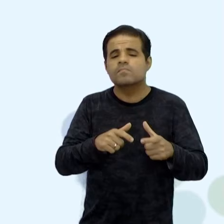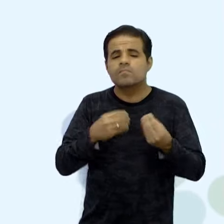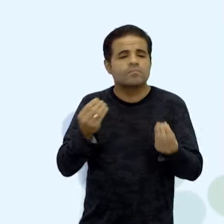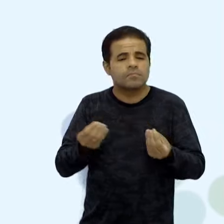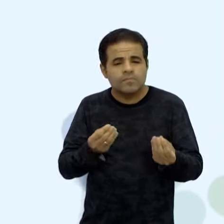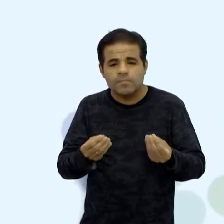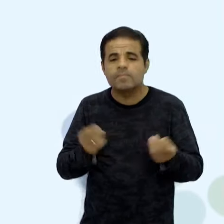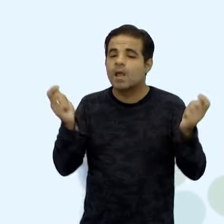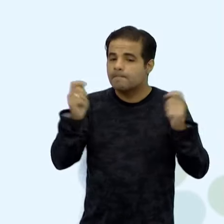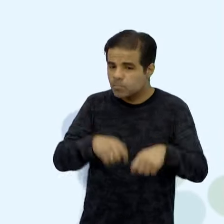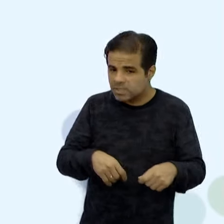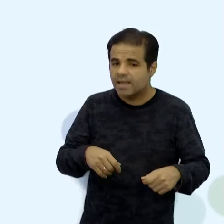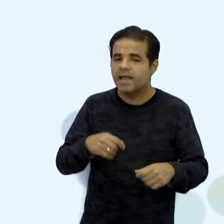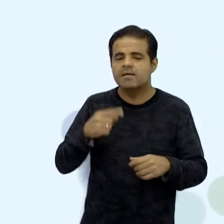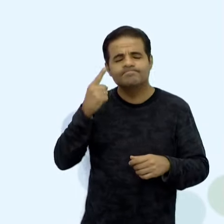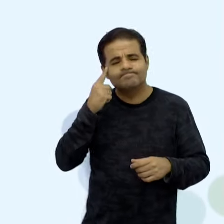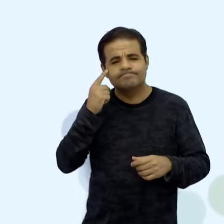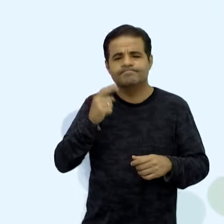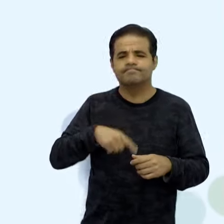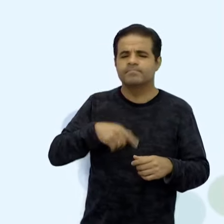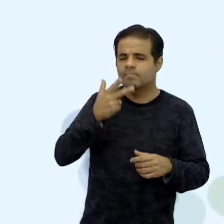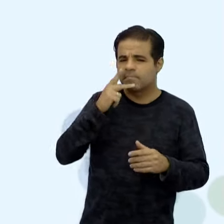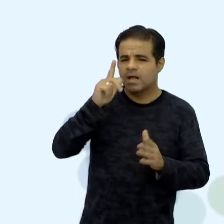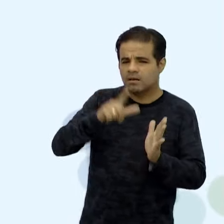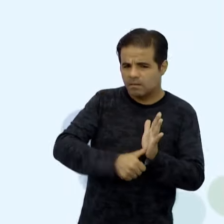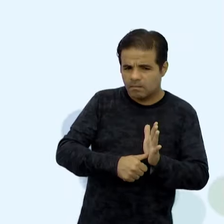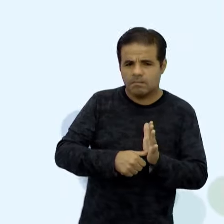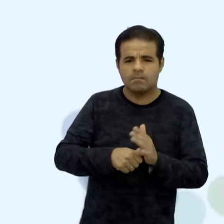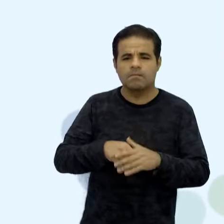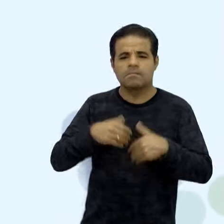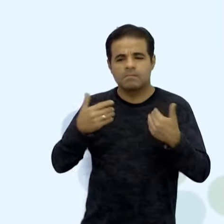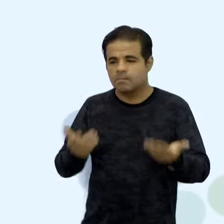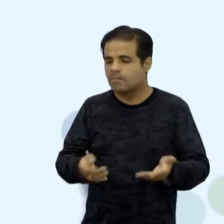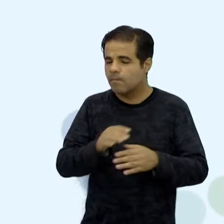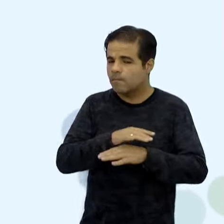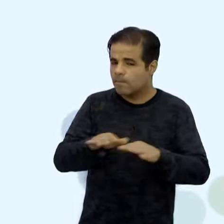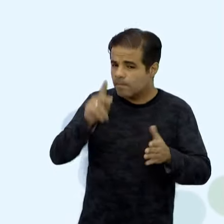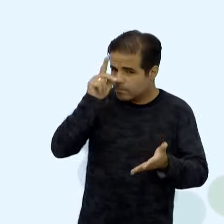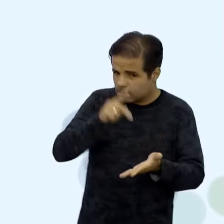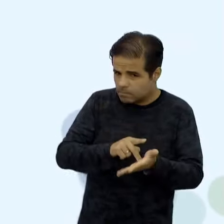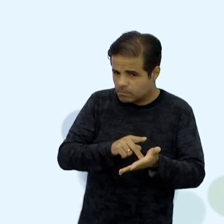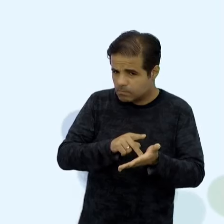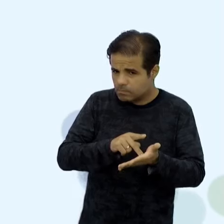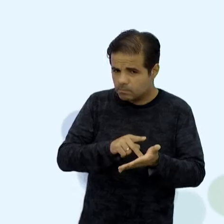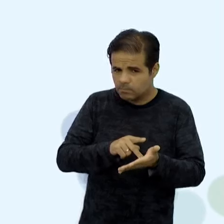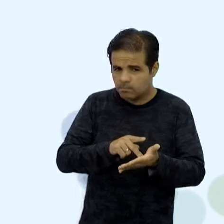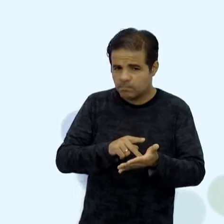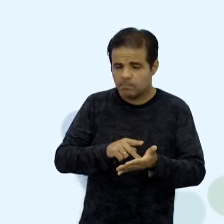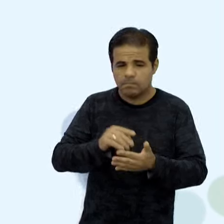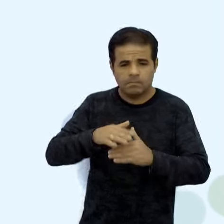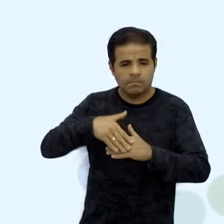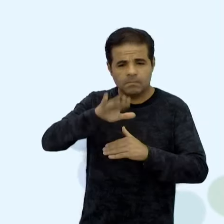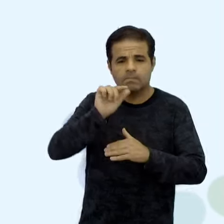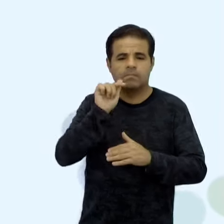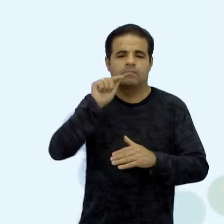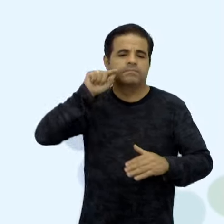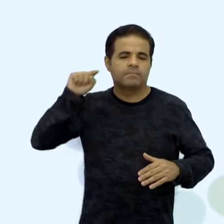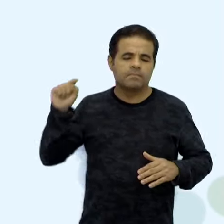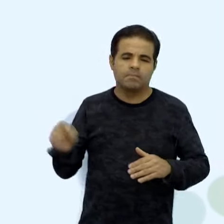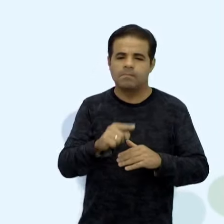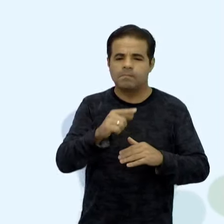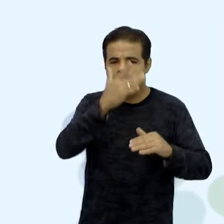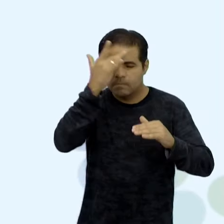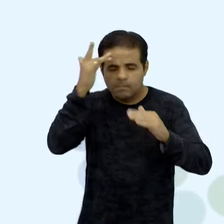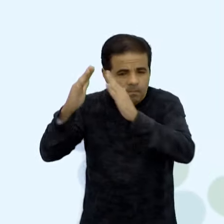negação e poderia até soar como negligência, mas é apenas a realidade dos mais de